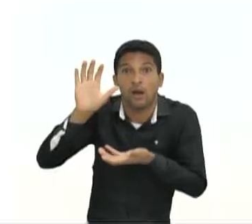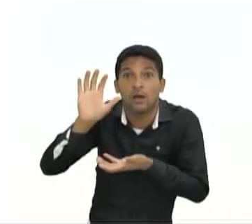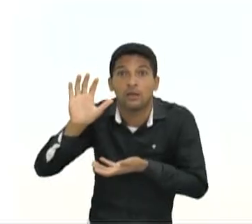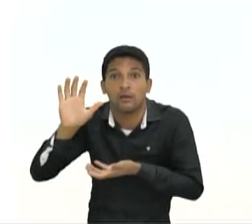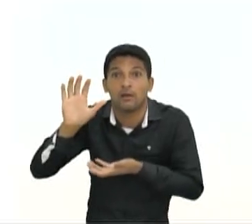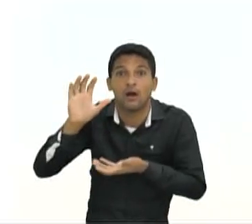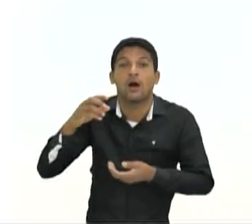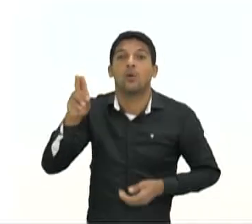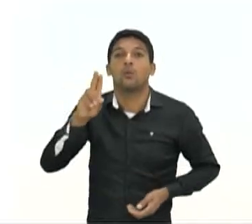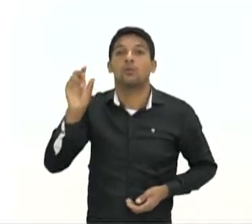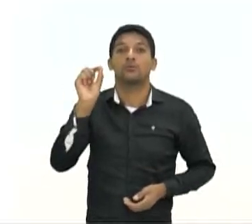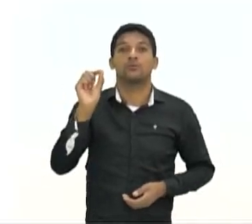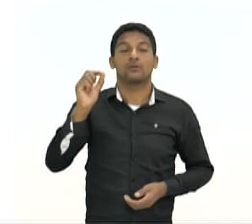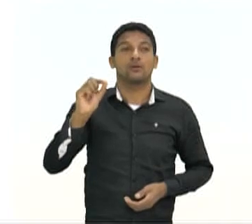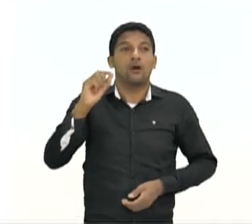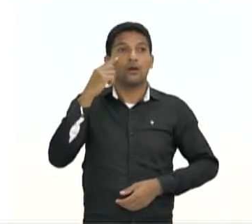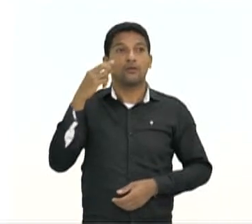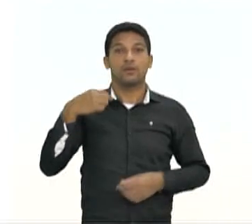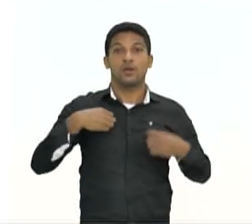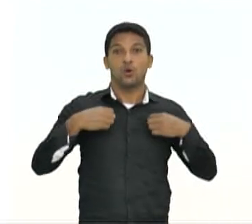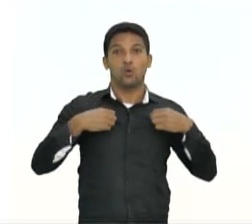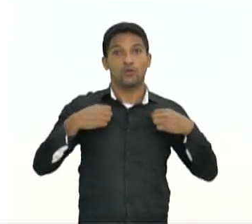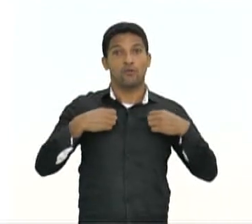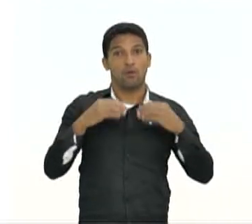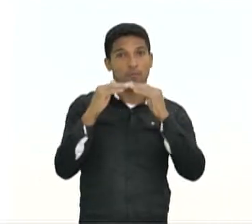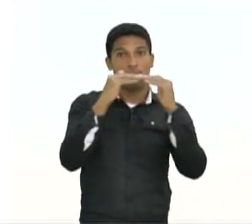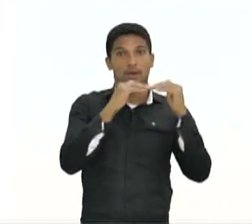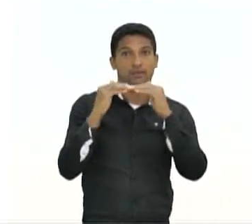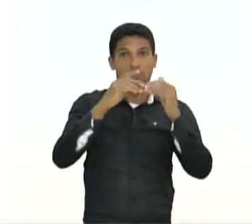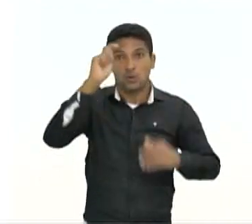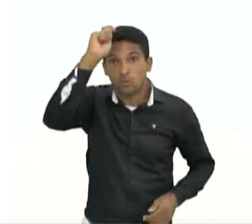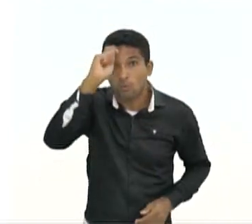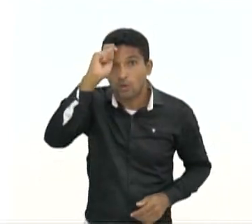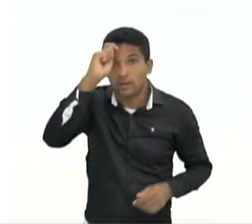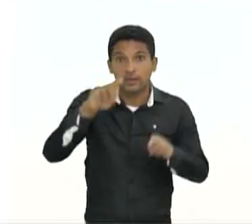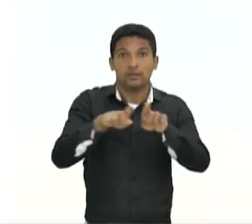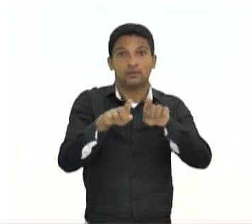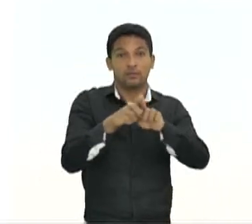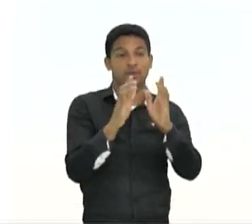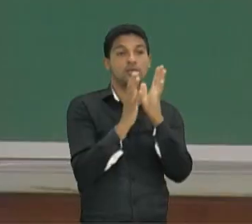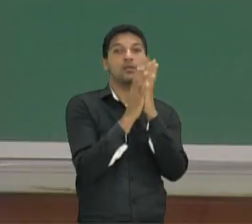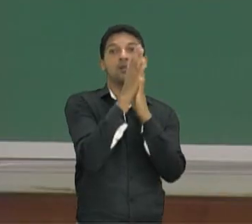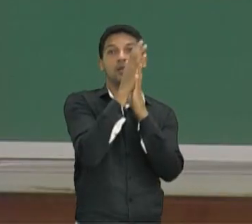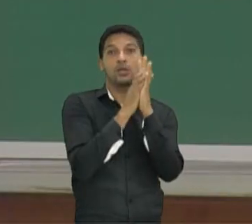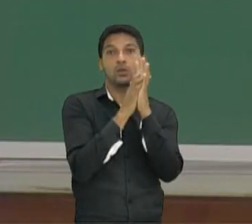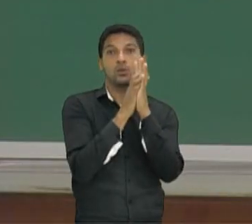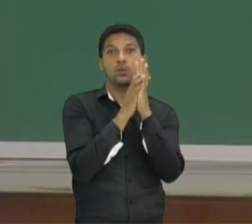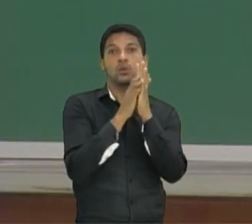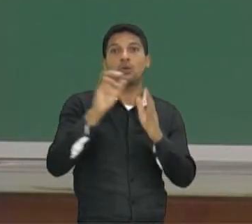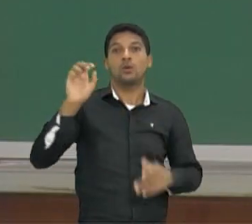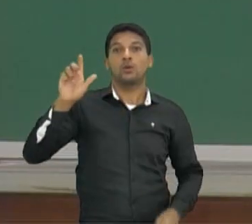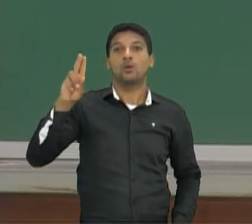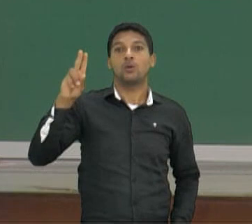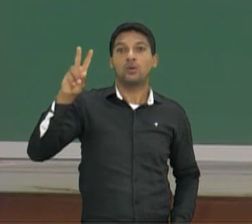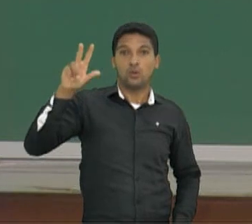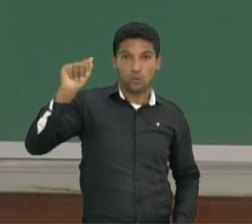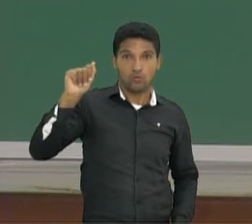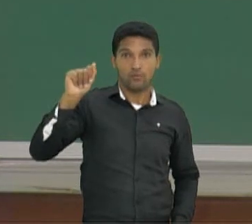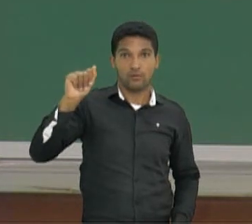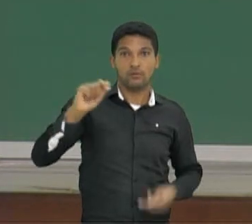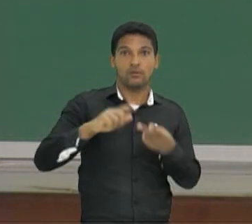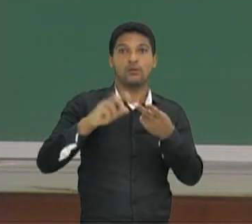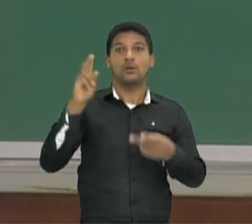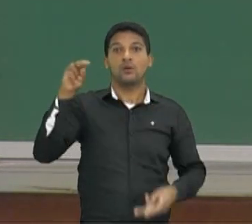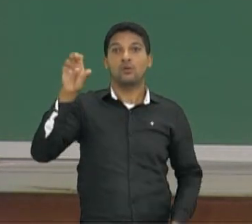o uniforme padrão, iguais, né? O boné, que faz parte do uniforme, e as luvas, que são bastante características. Então, uniforme, boné e luva, equipe